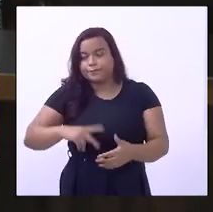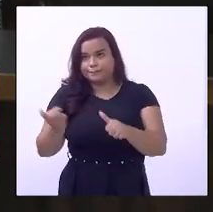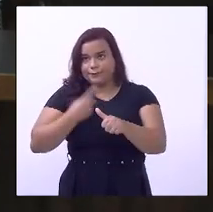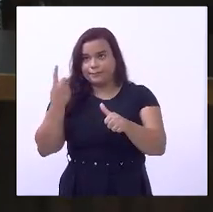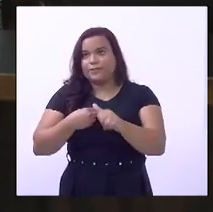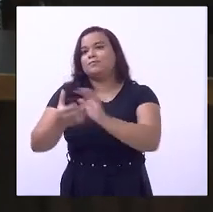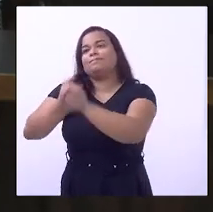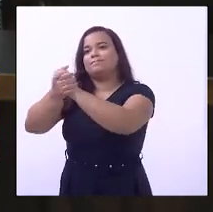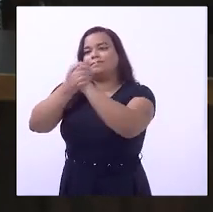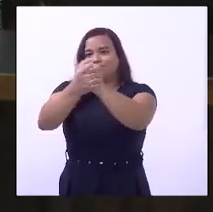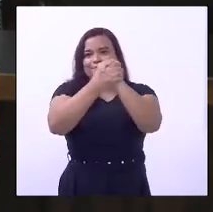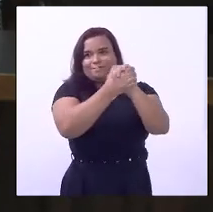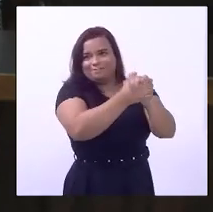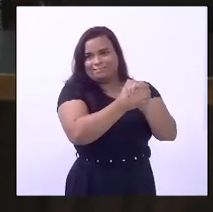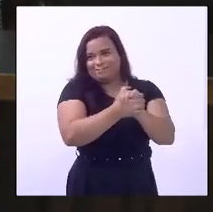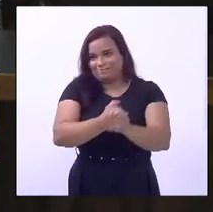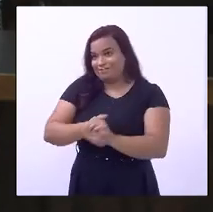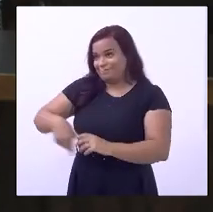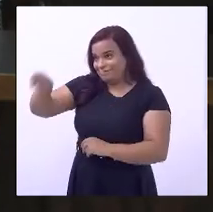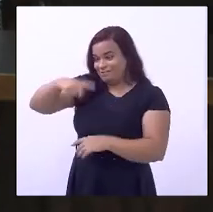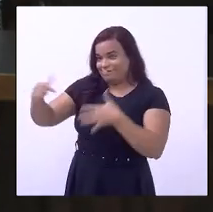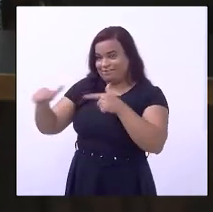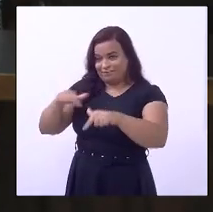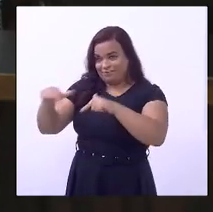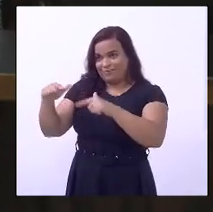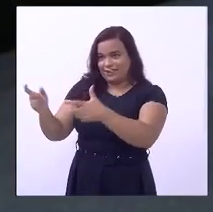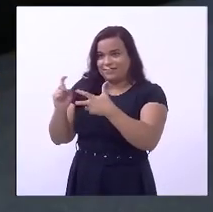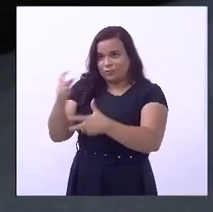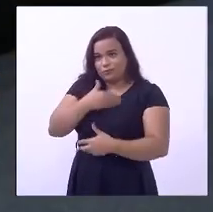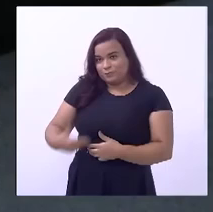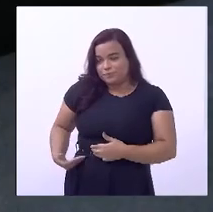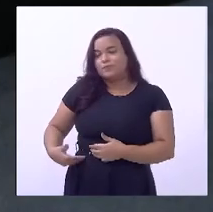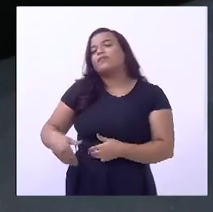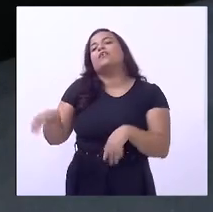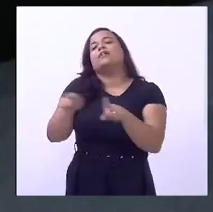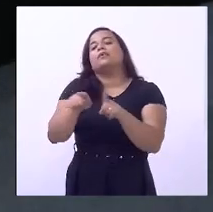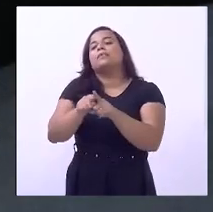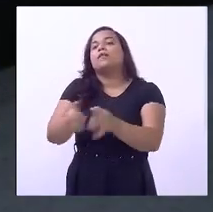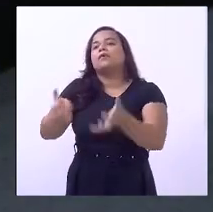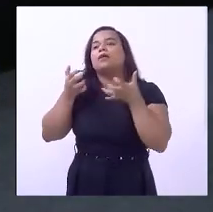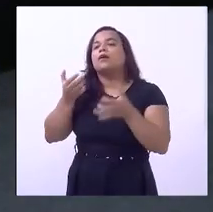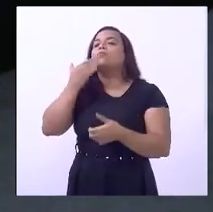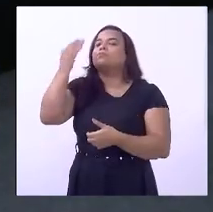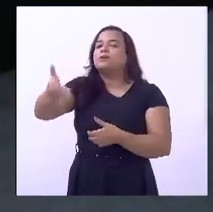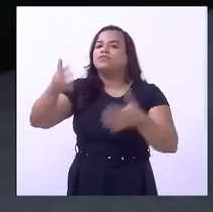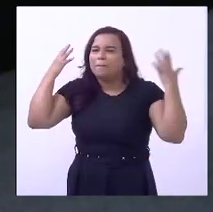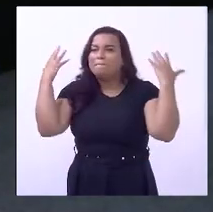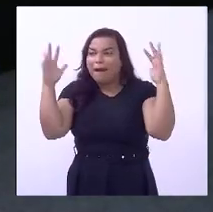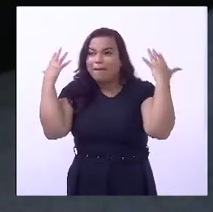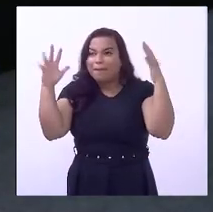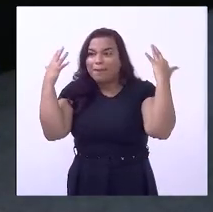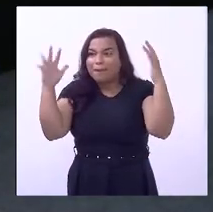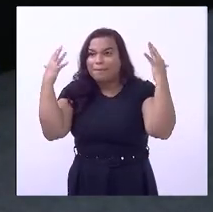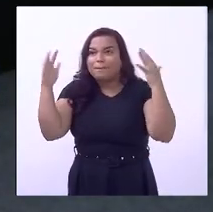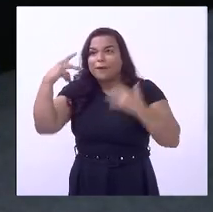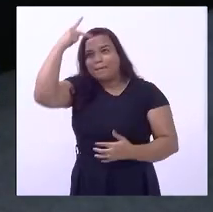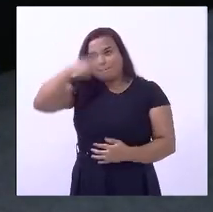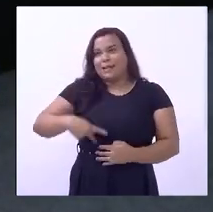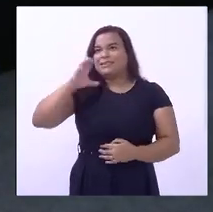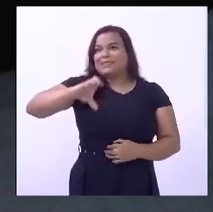saudar os executivos públicos e quero pedir uma salva de palma aqui ao presidente da